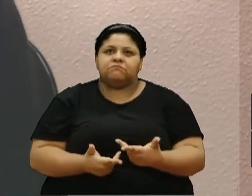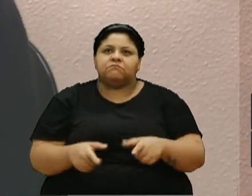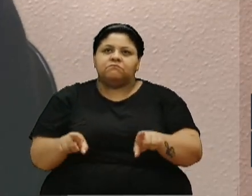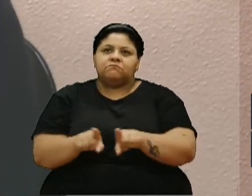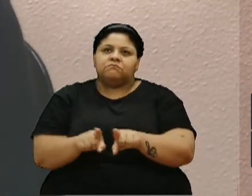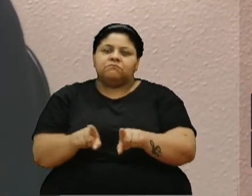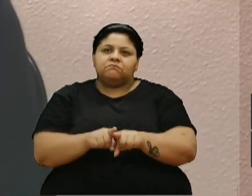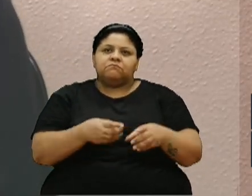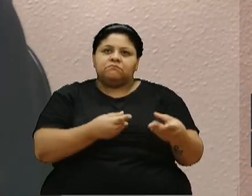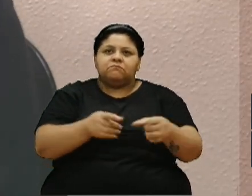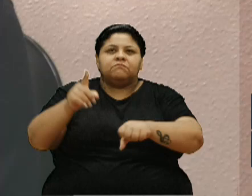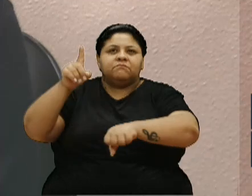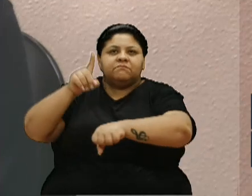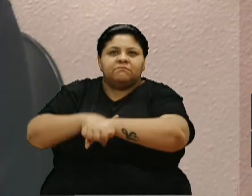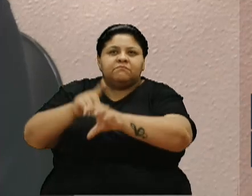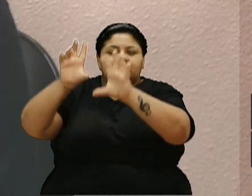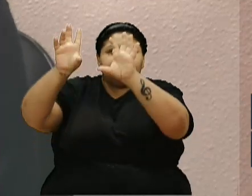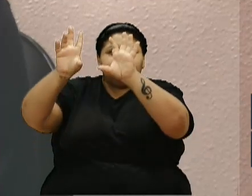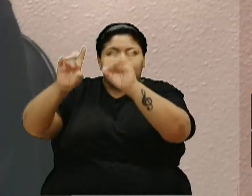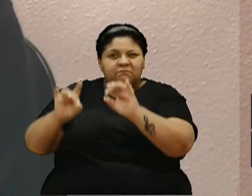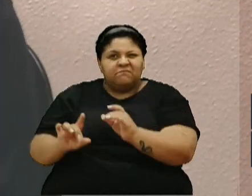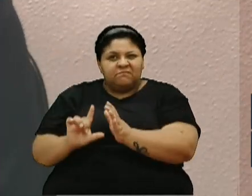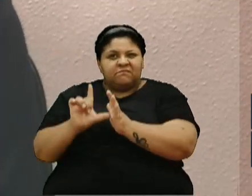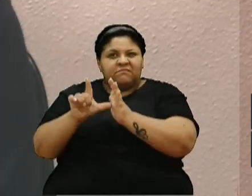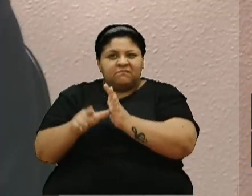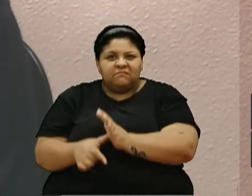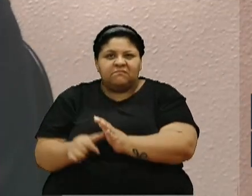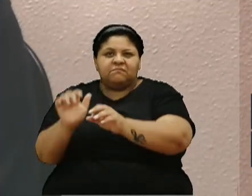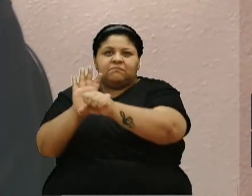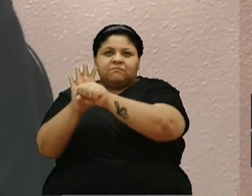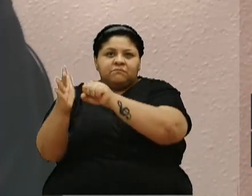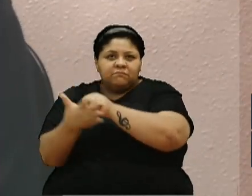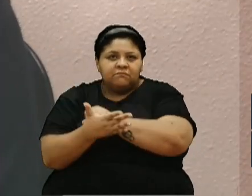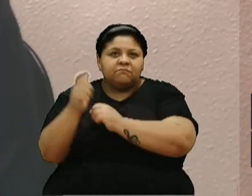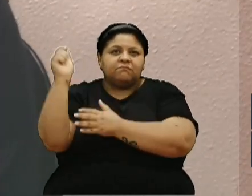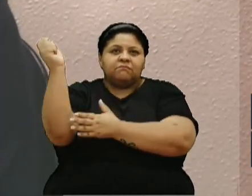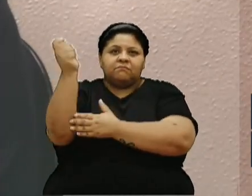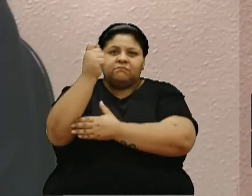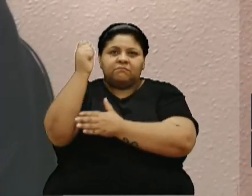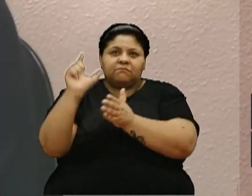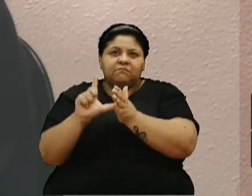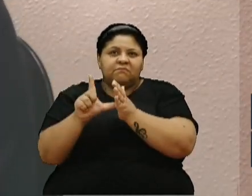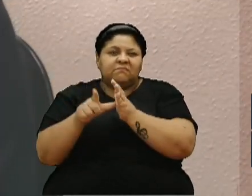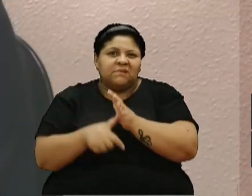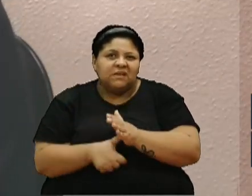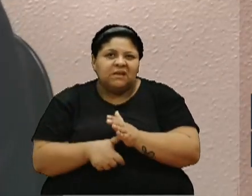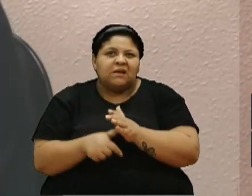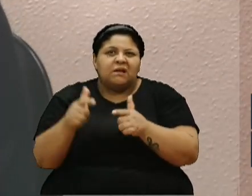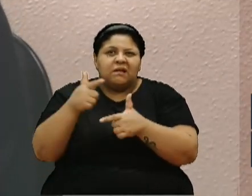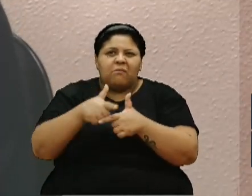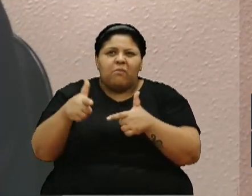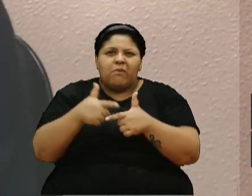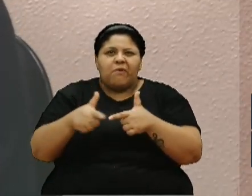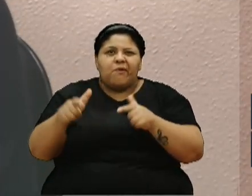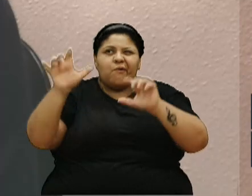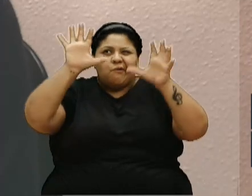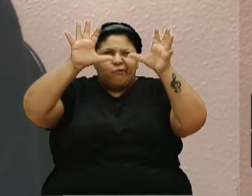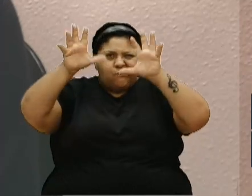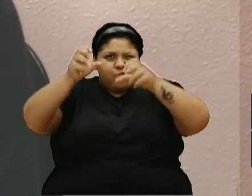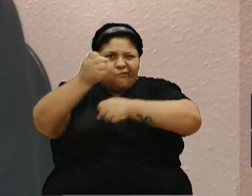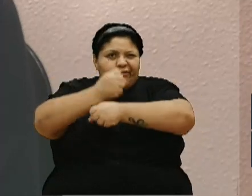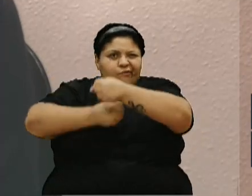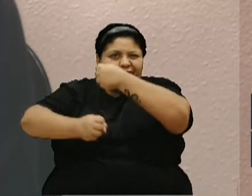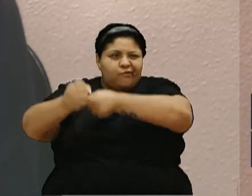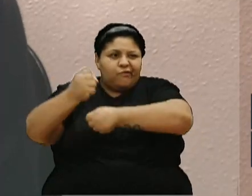anos, em especial após a pandemia, aqui no Rio Grande do Sul, após a tragédia climática do ano passado,